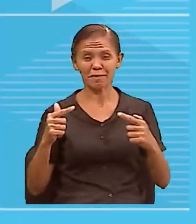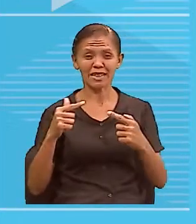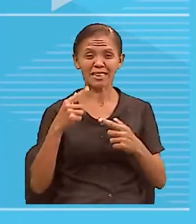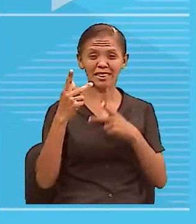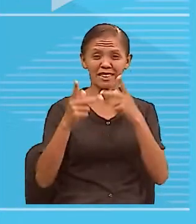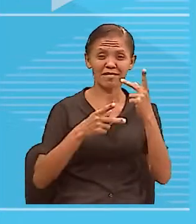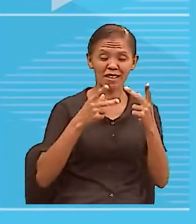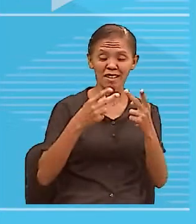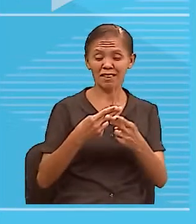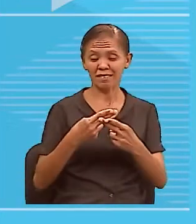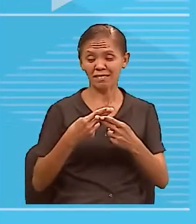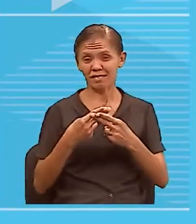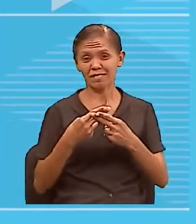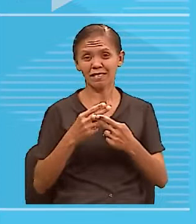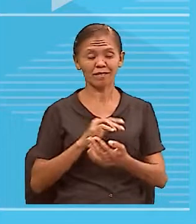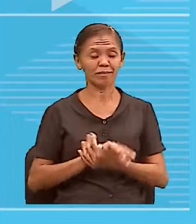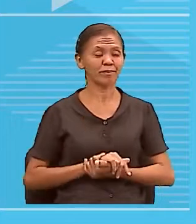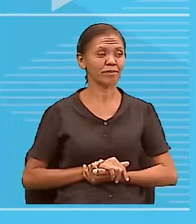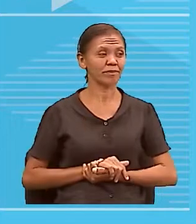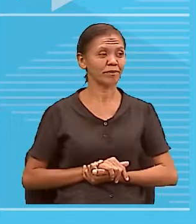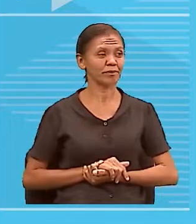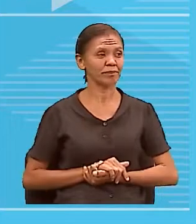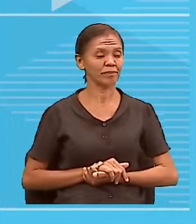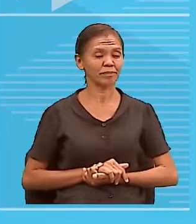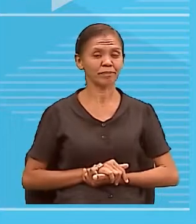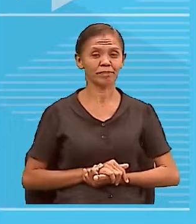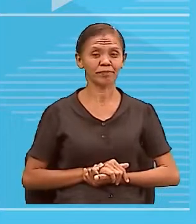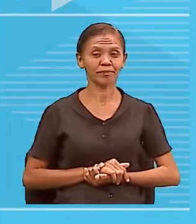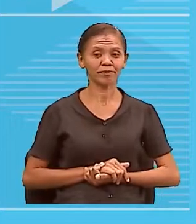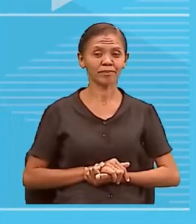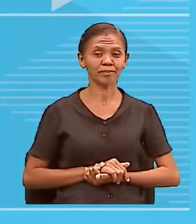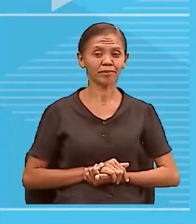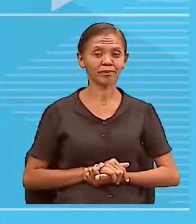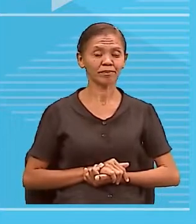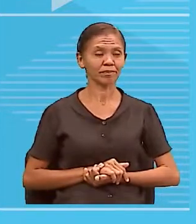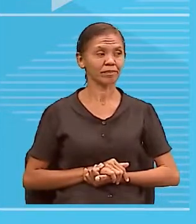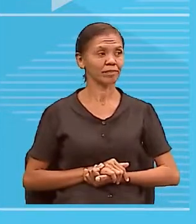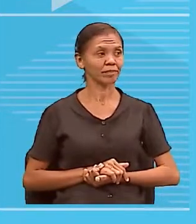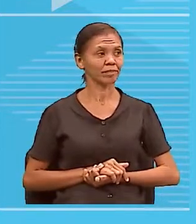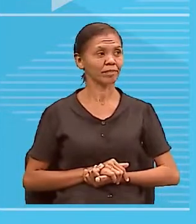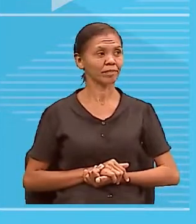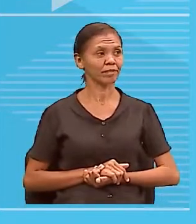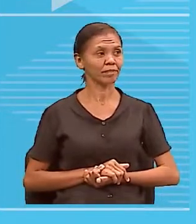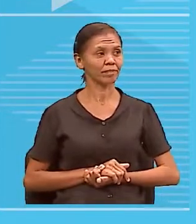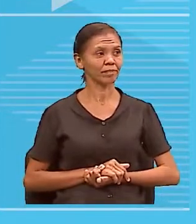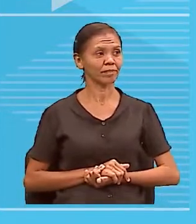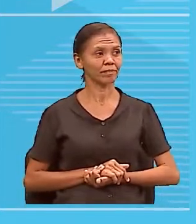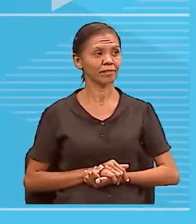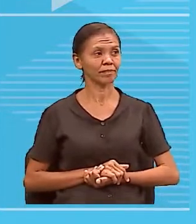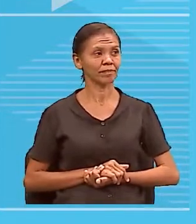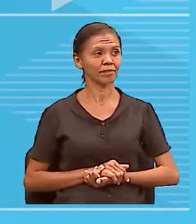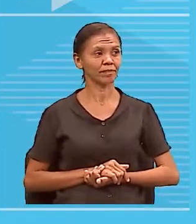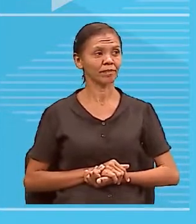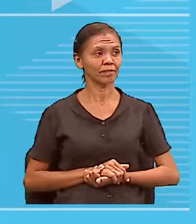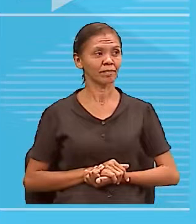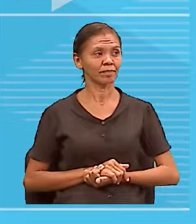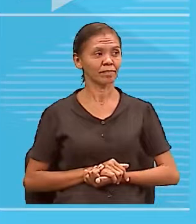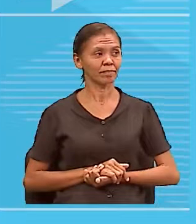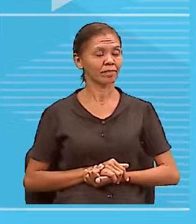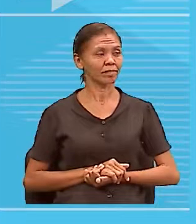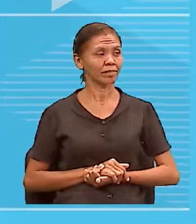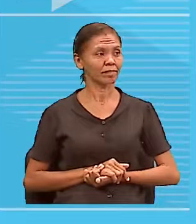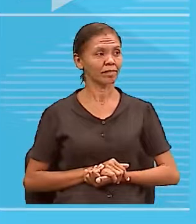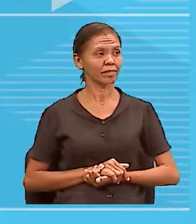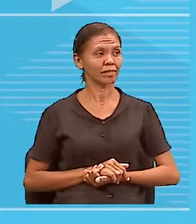tá esse lance de usar o pronome de Pois é o que diz assim ó imperativo compra